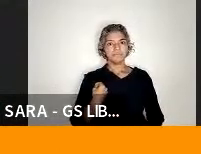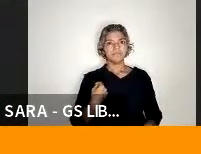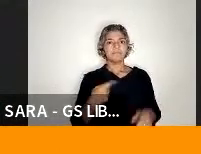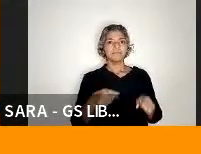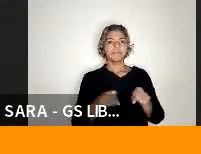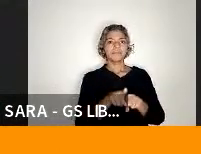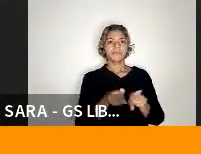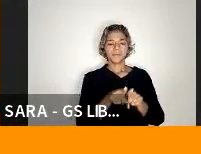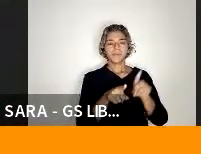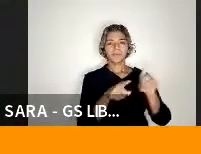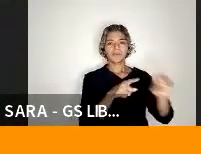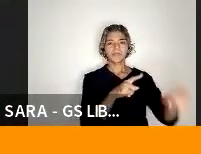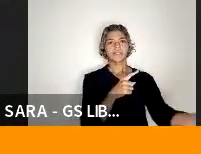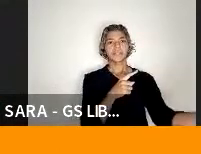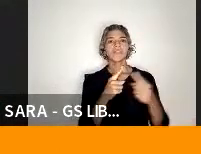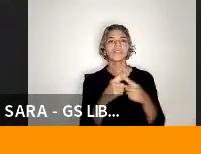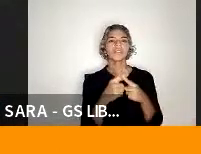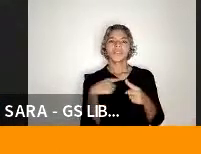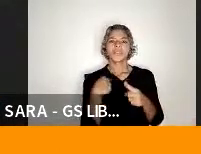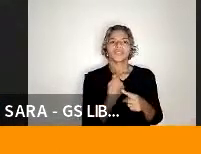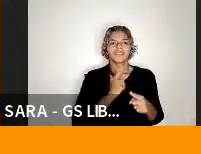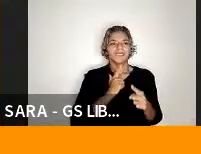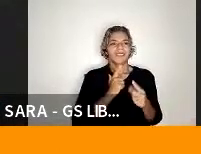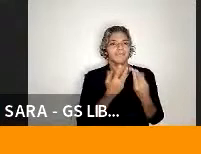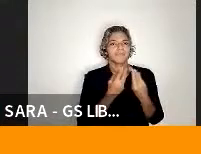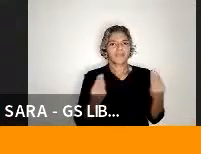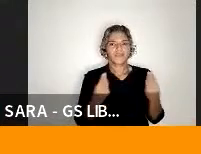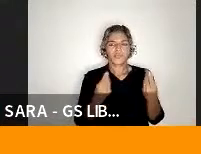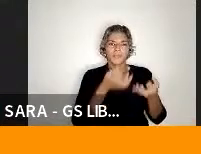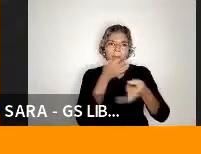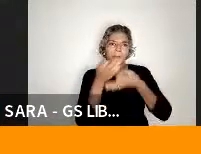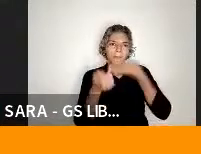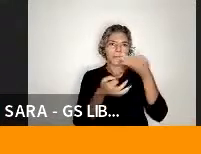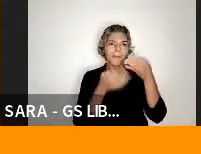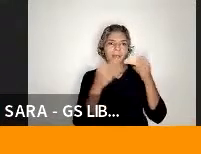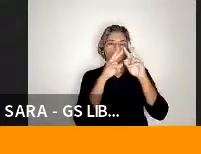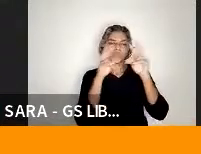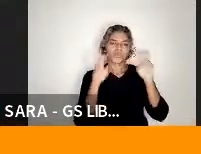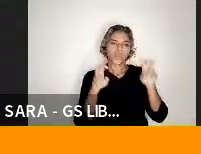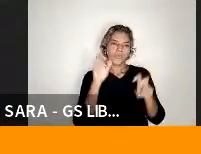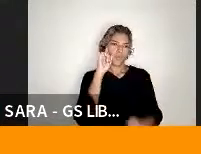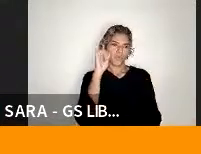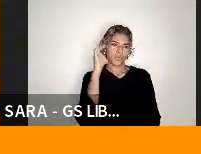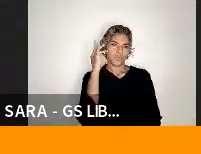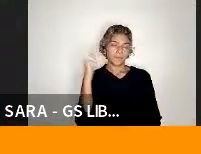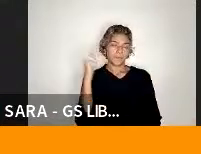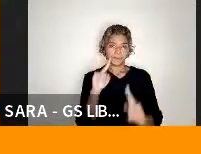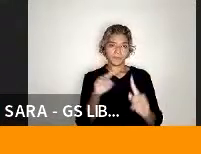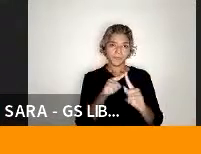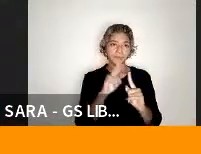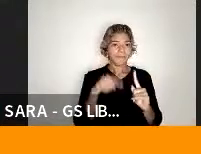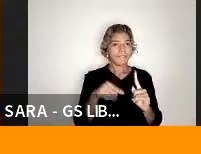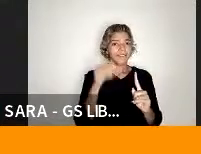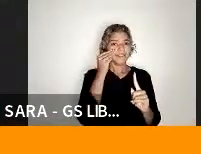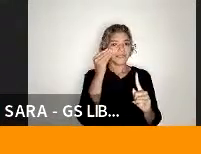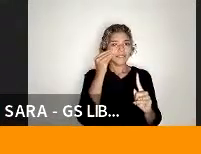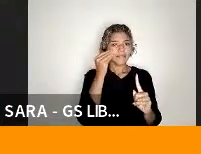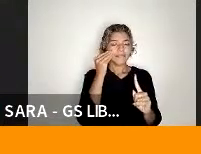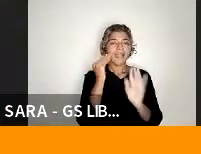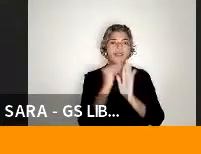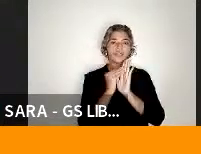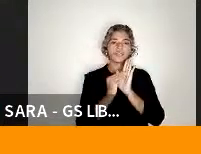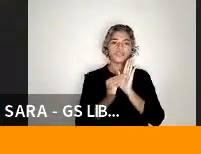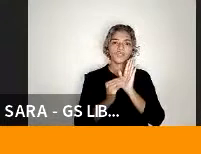que atravessam o nosso cotidiano. Né? O nosso objetivo é consolidar uma agenda institucional pelo fortalecimento da equidade de gênero e das